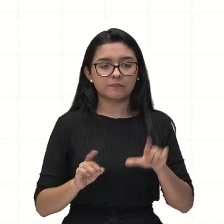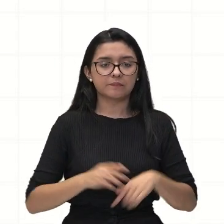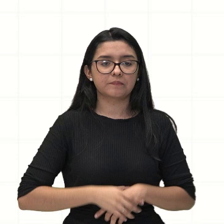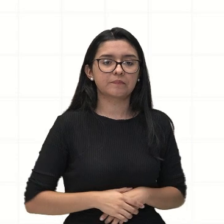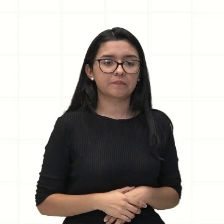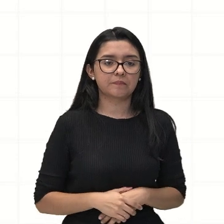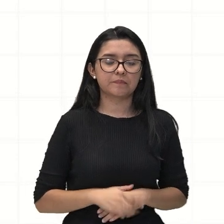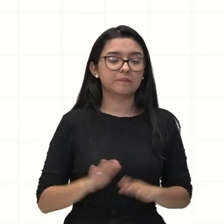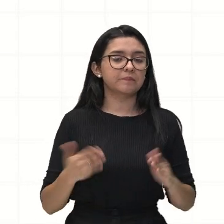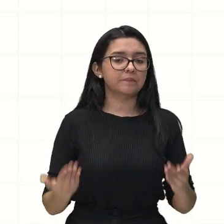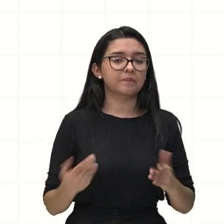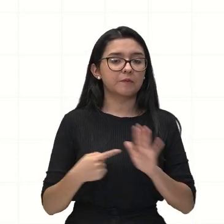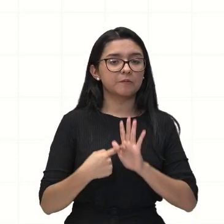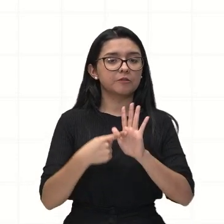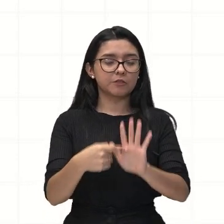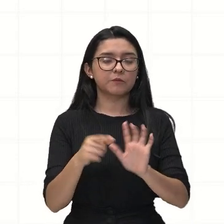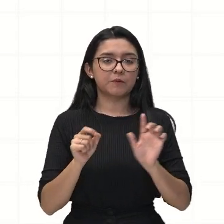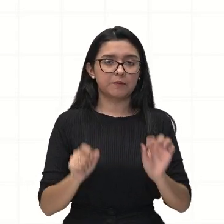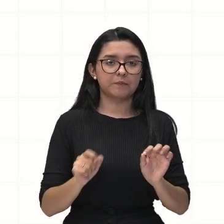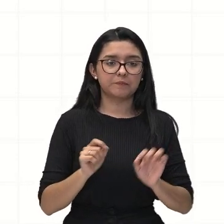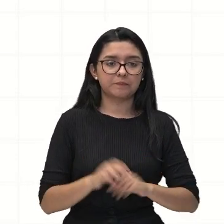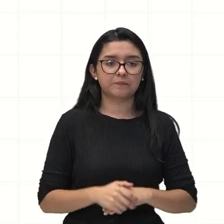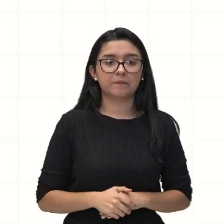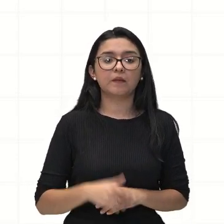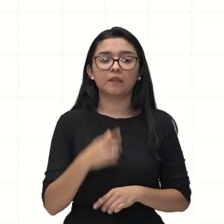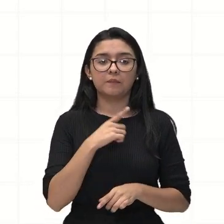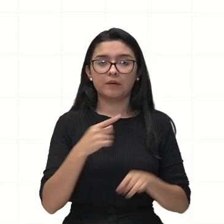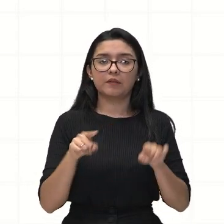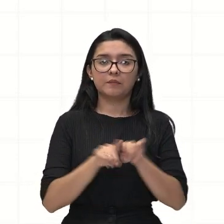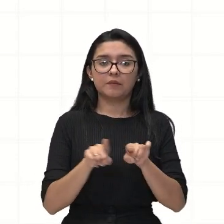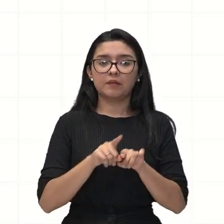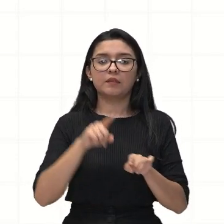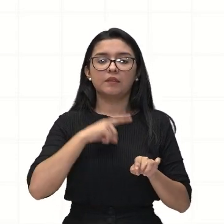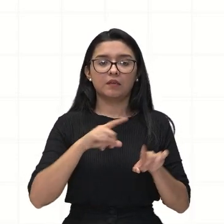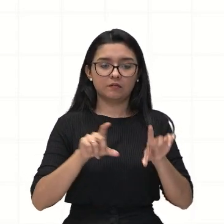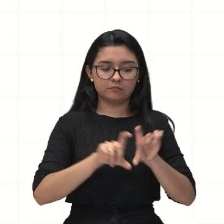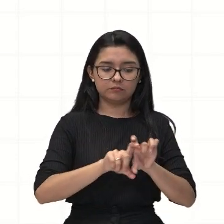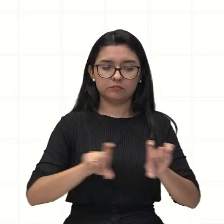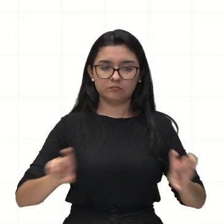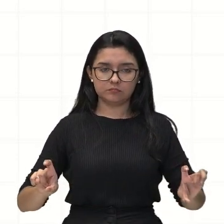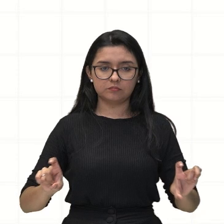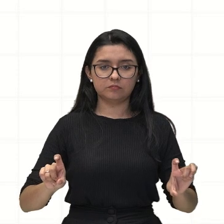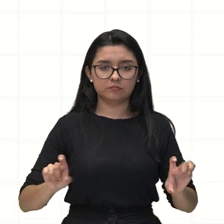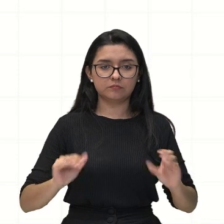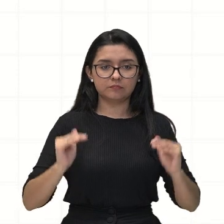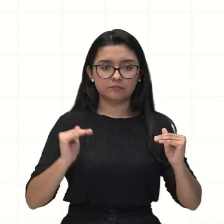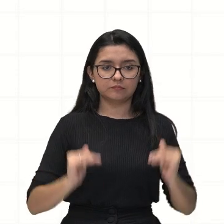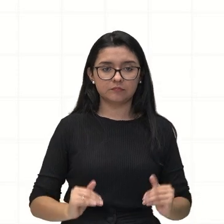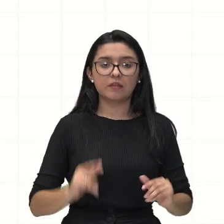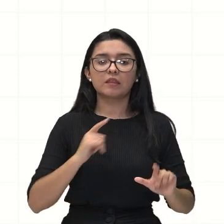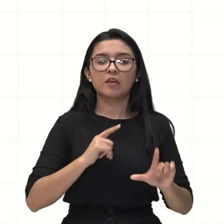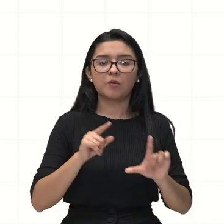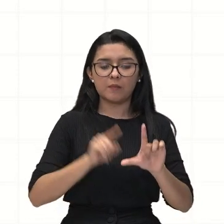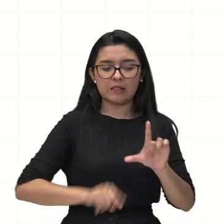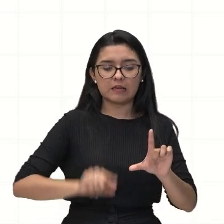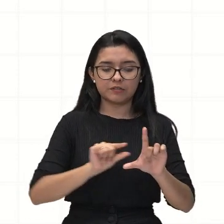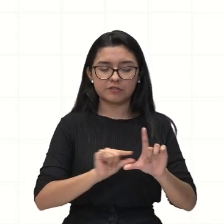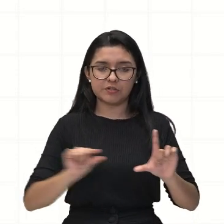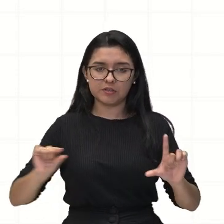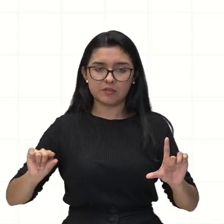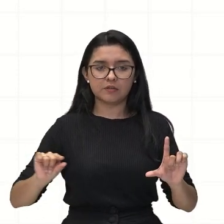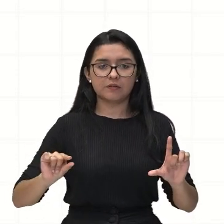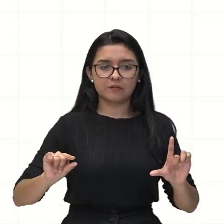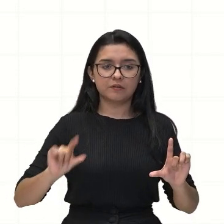Aqui, ó, nós temos também uma tabela, certo? Na qual tem uma legenda